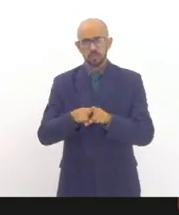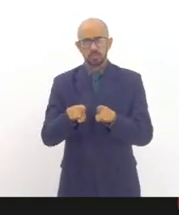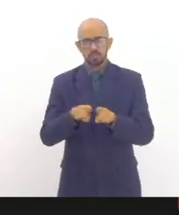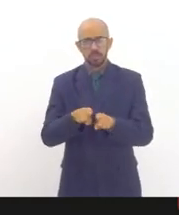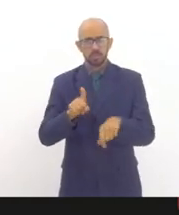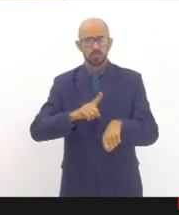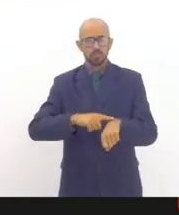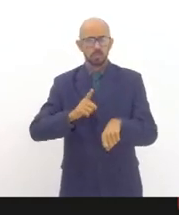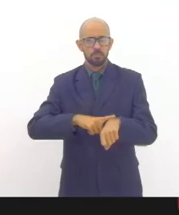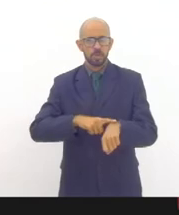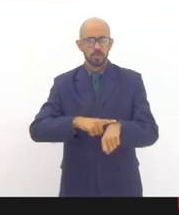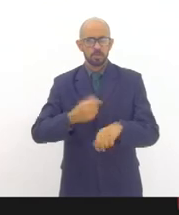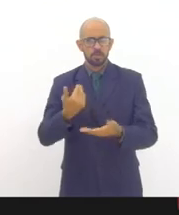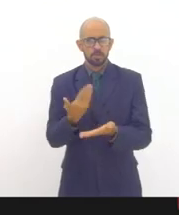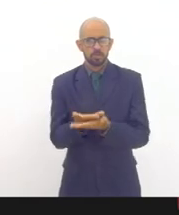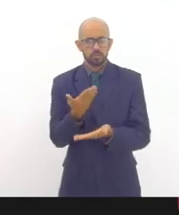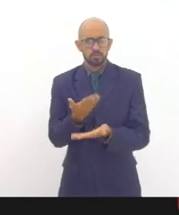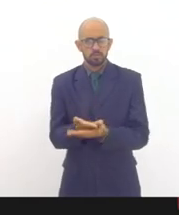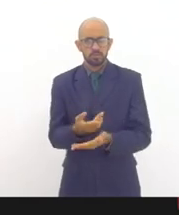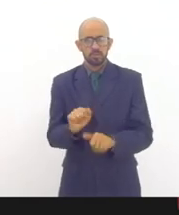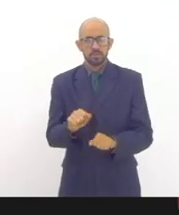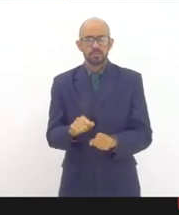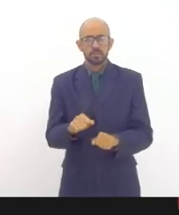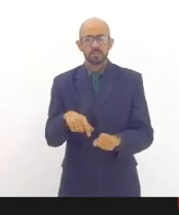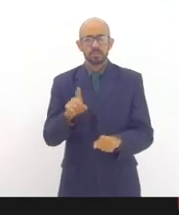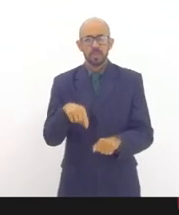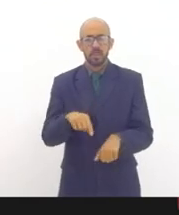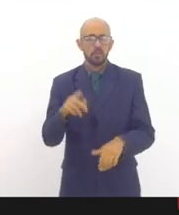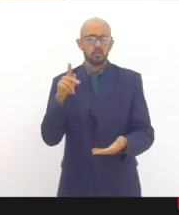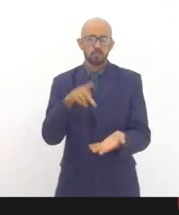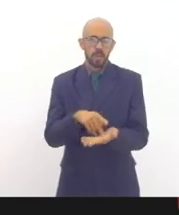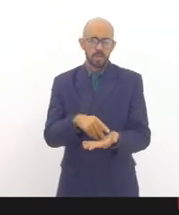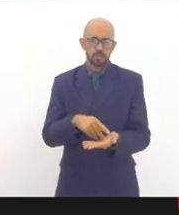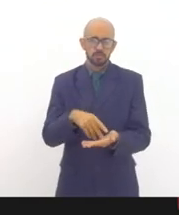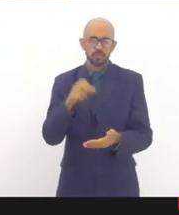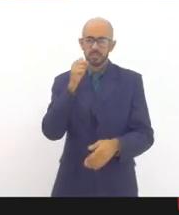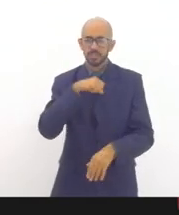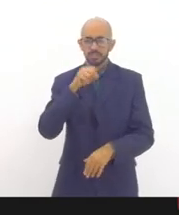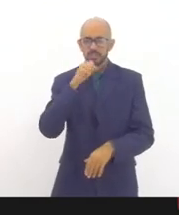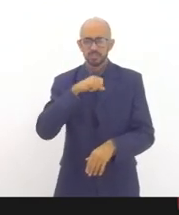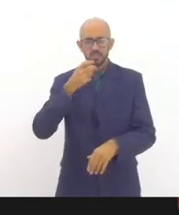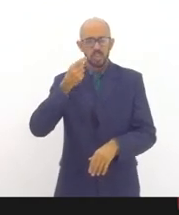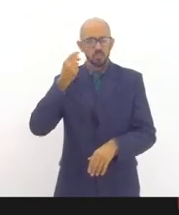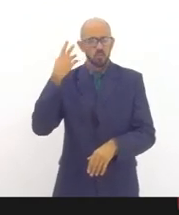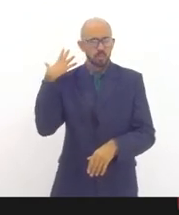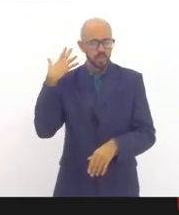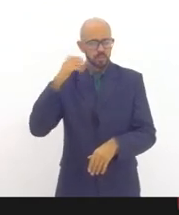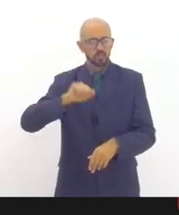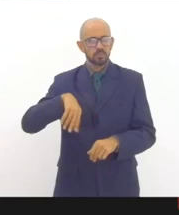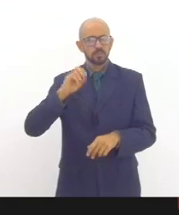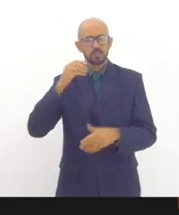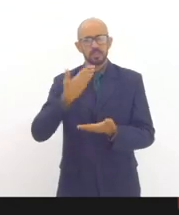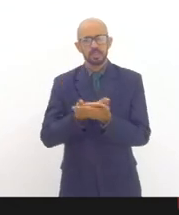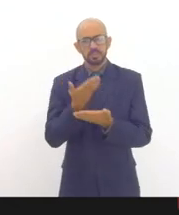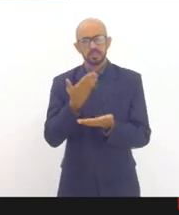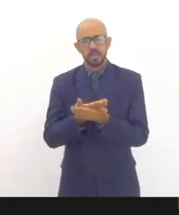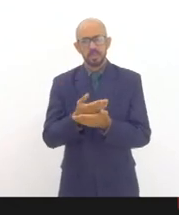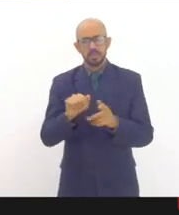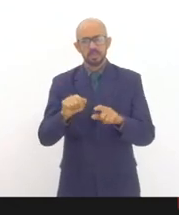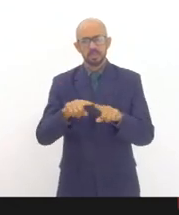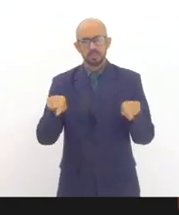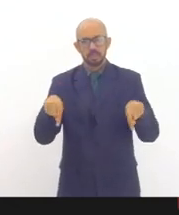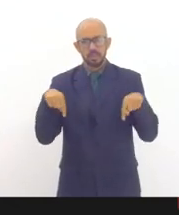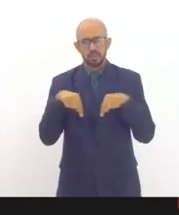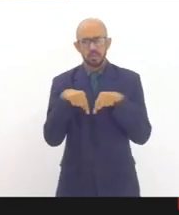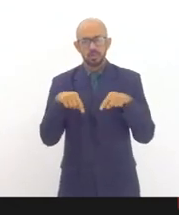um número elevado de estudantes, né, que é um fato muito antigo dentro das salas de aula,